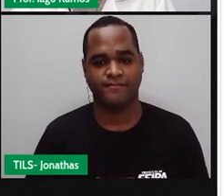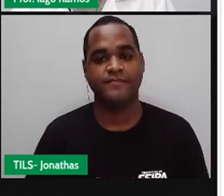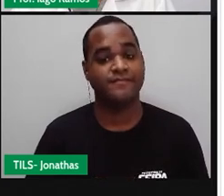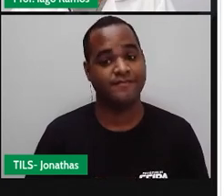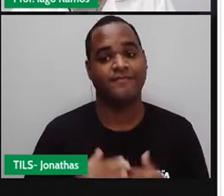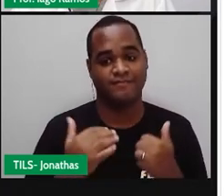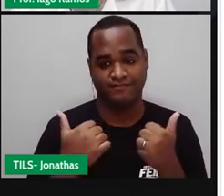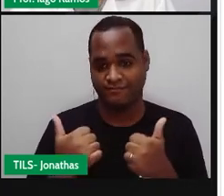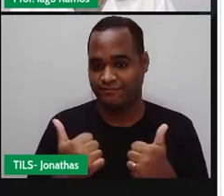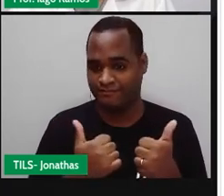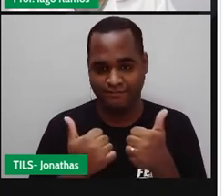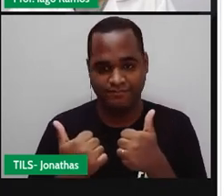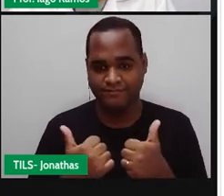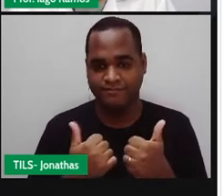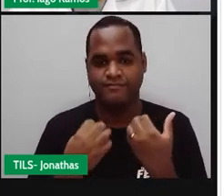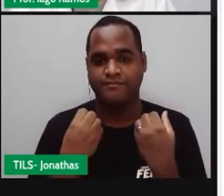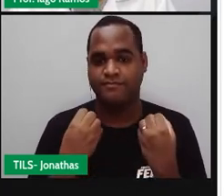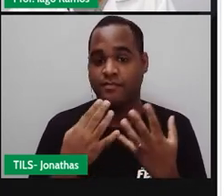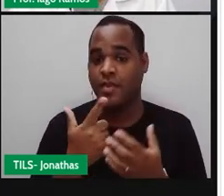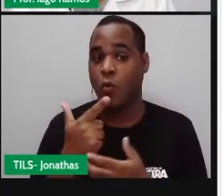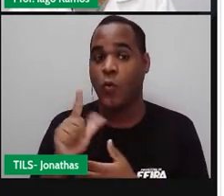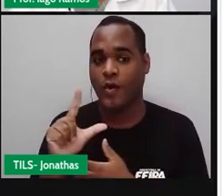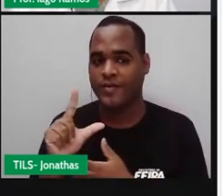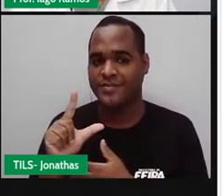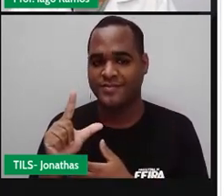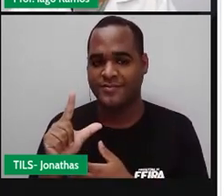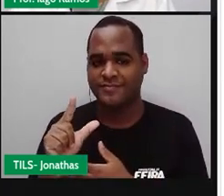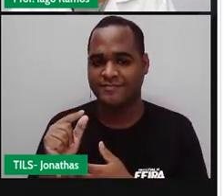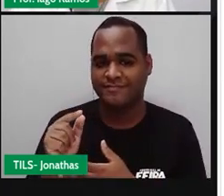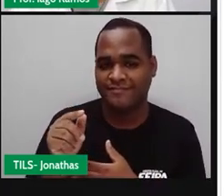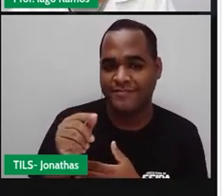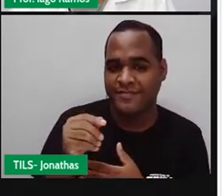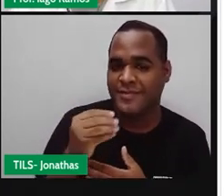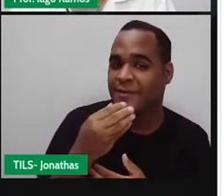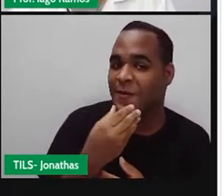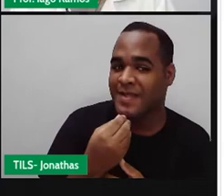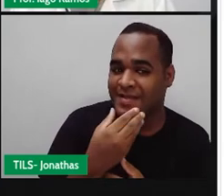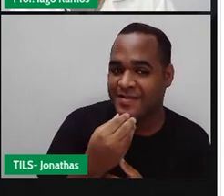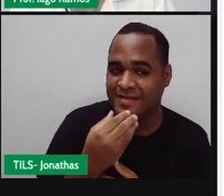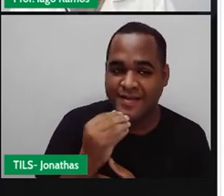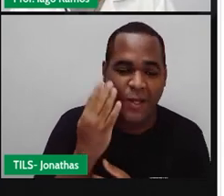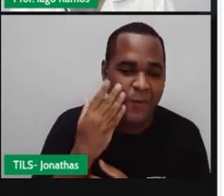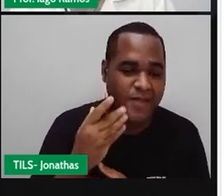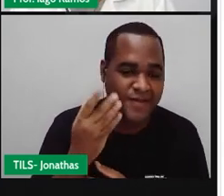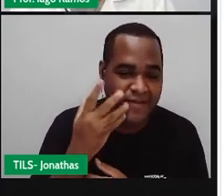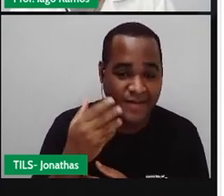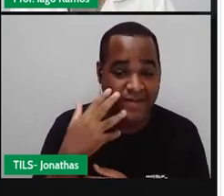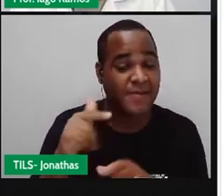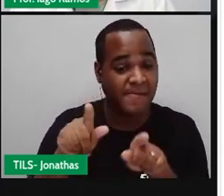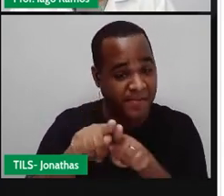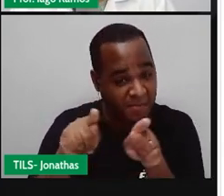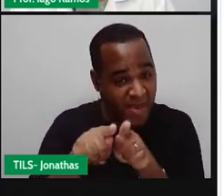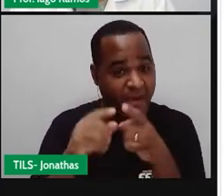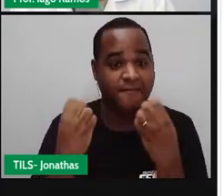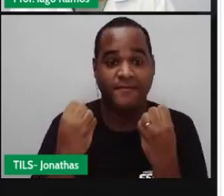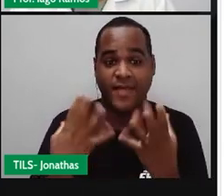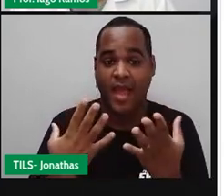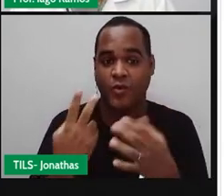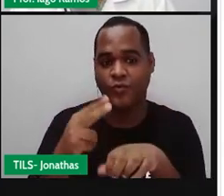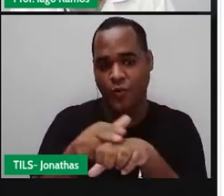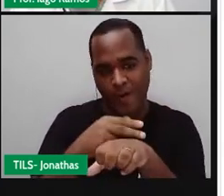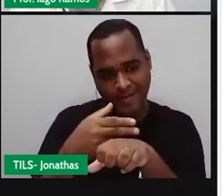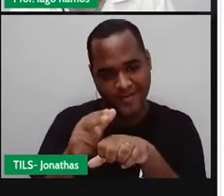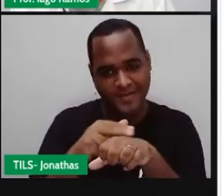e Prontinho bacana E esse outro rapazinho aqui ele também vai receber uma